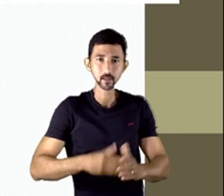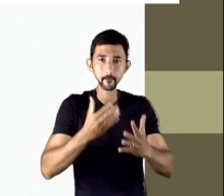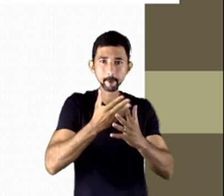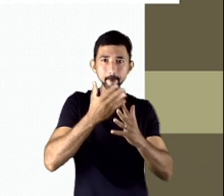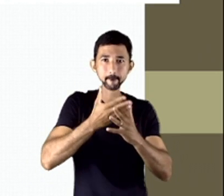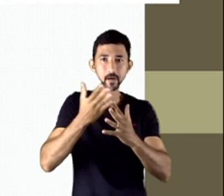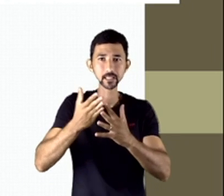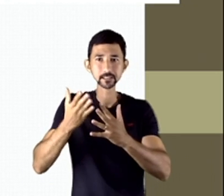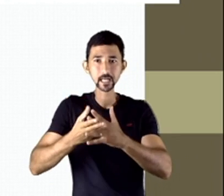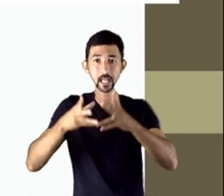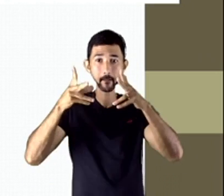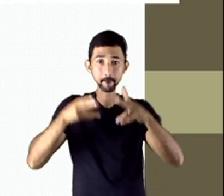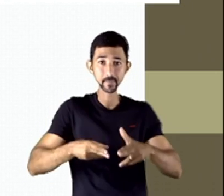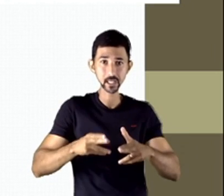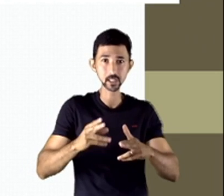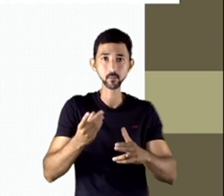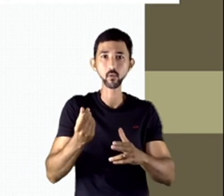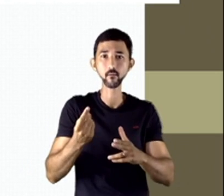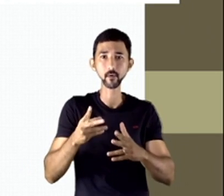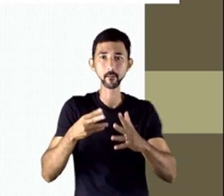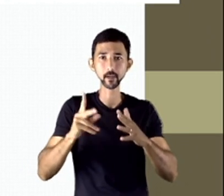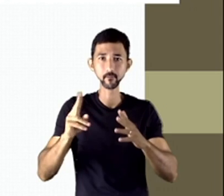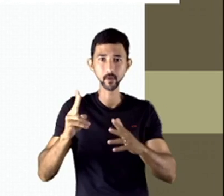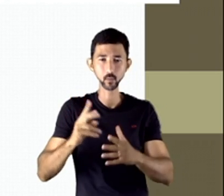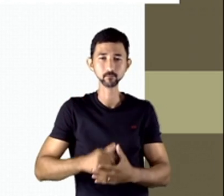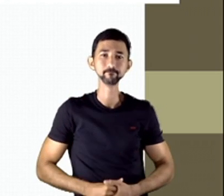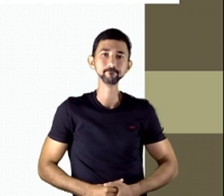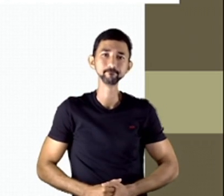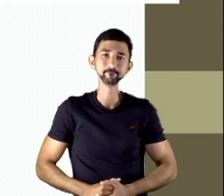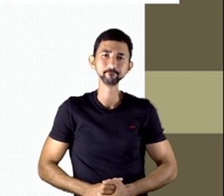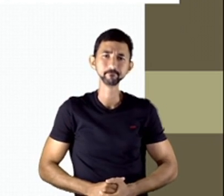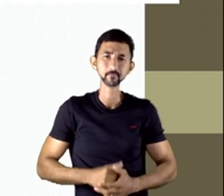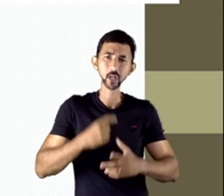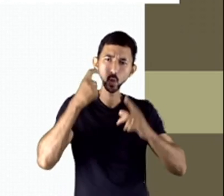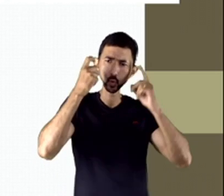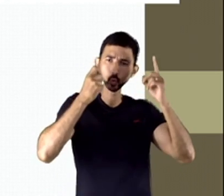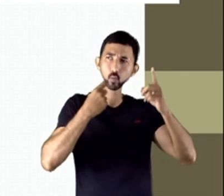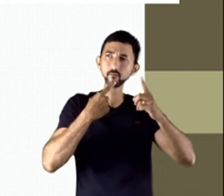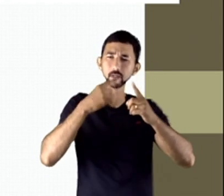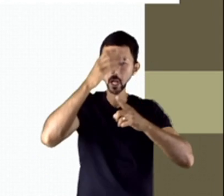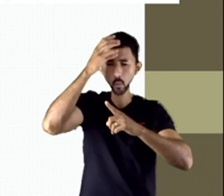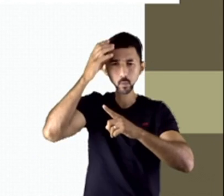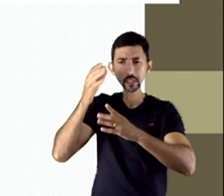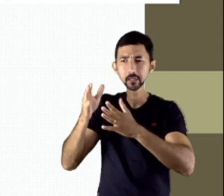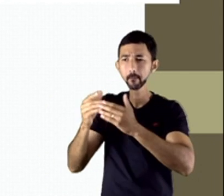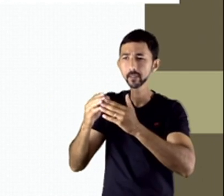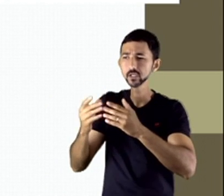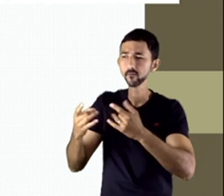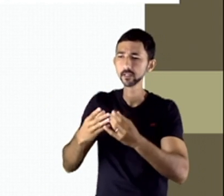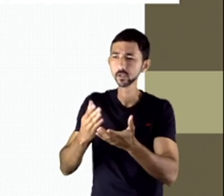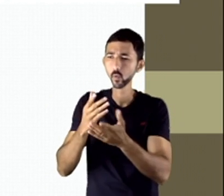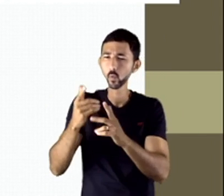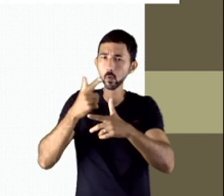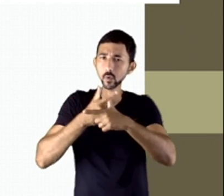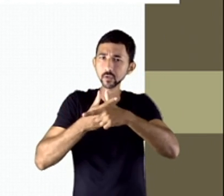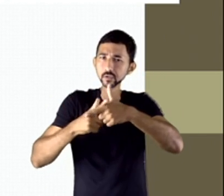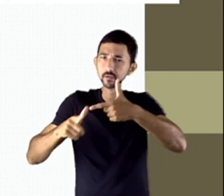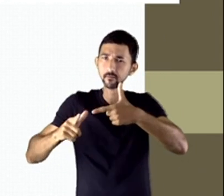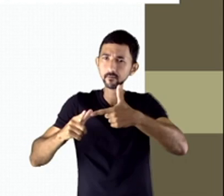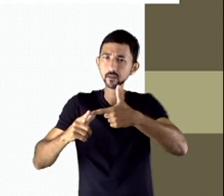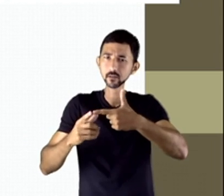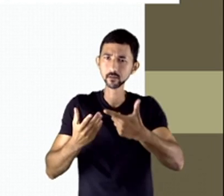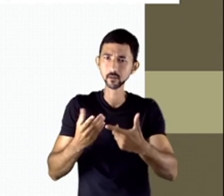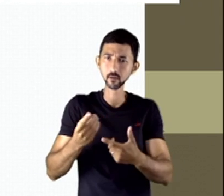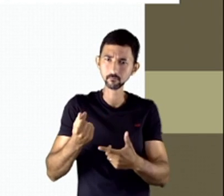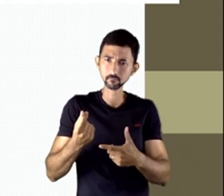parcelas tenham o mesmo valor. Em dúvida, o cliente pediu para o vendedor dividir o valor do